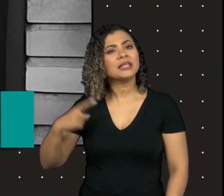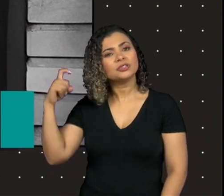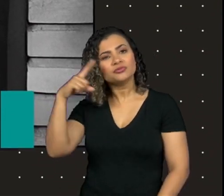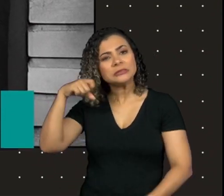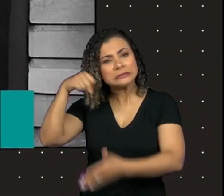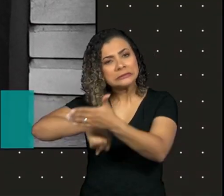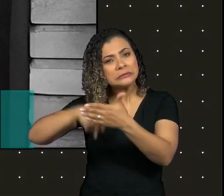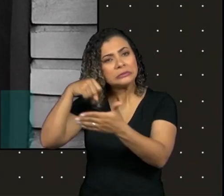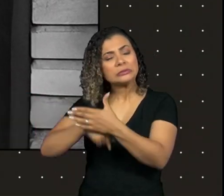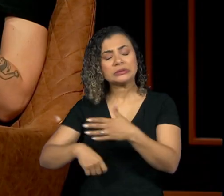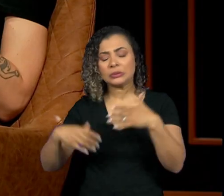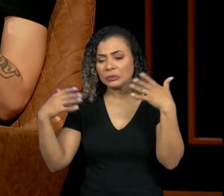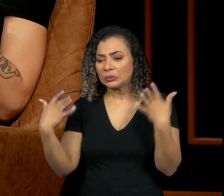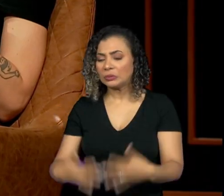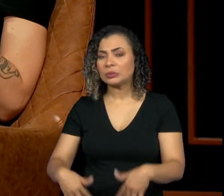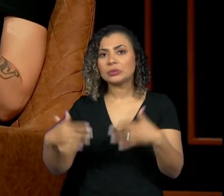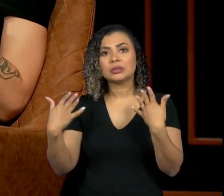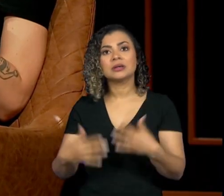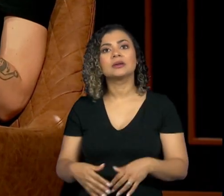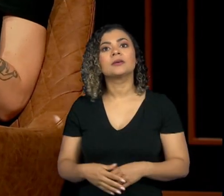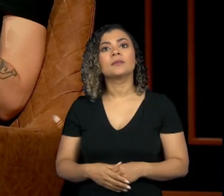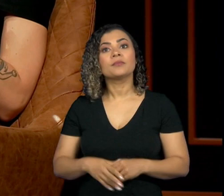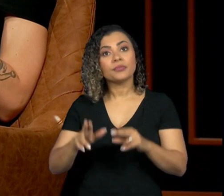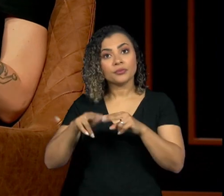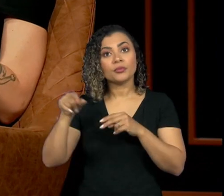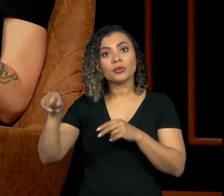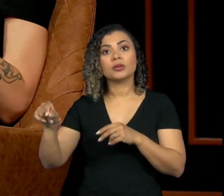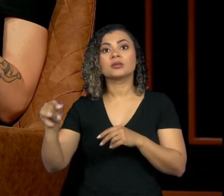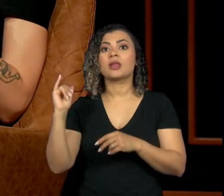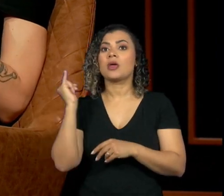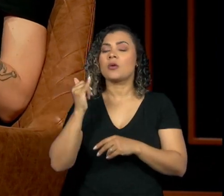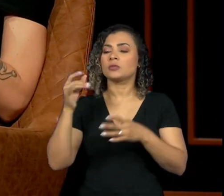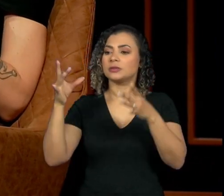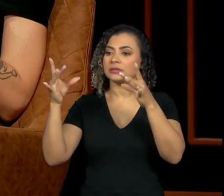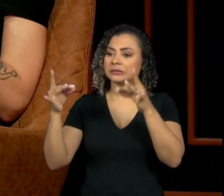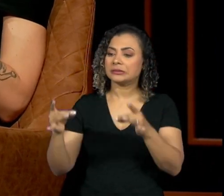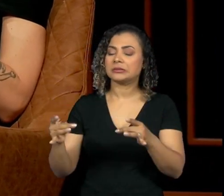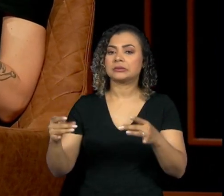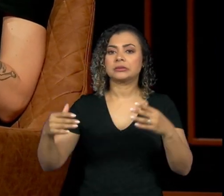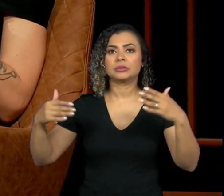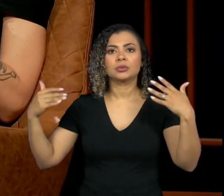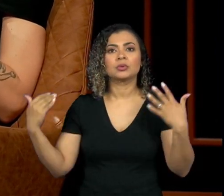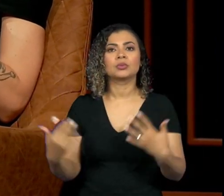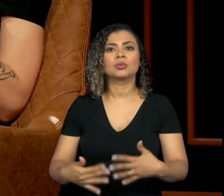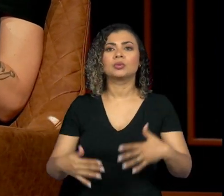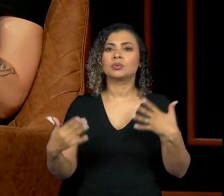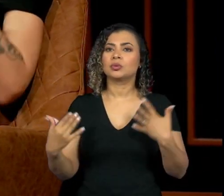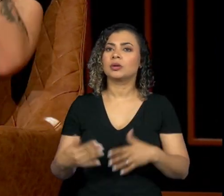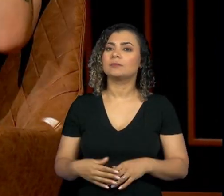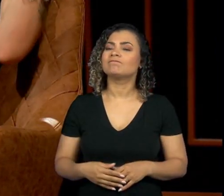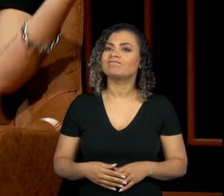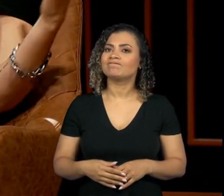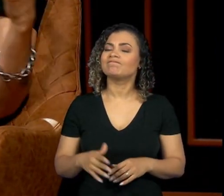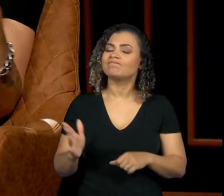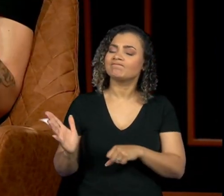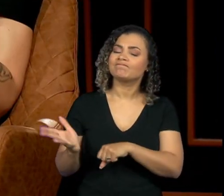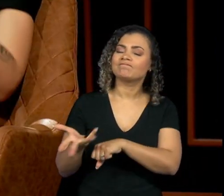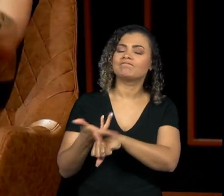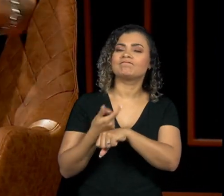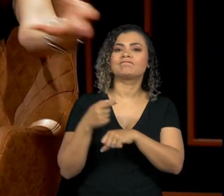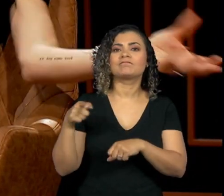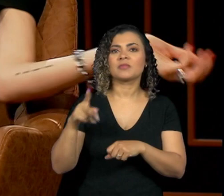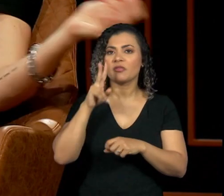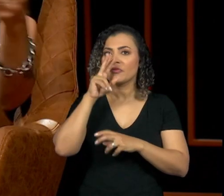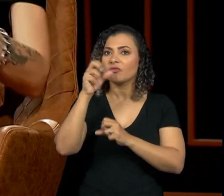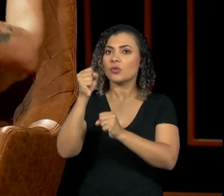difícil para eles, e a Carmen conduz isso de uma forma muito magistral, assim, como